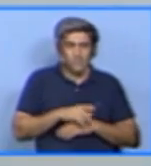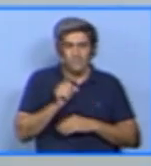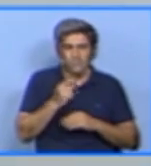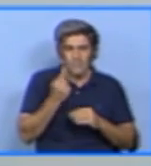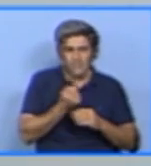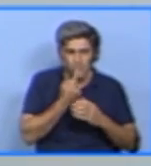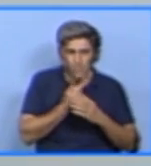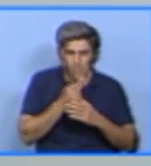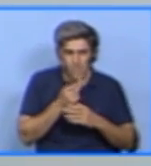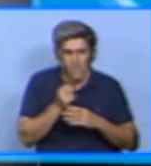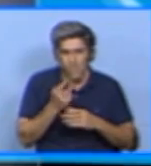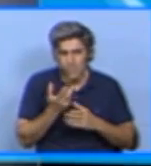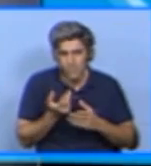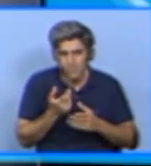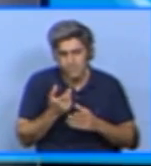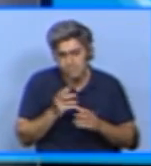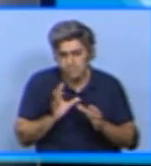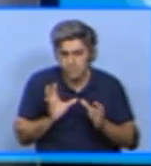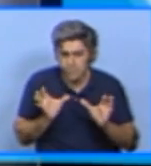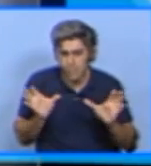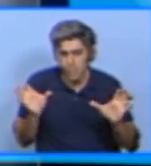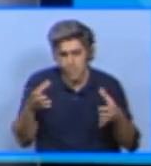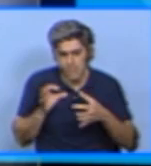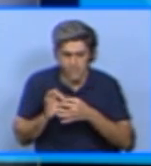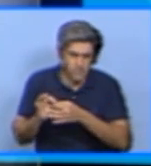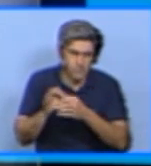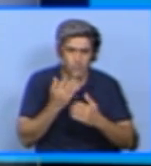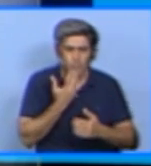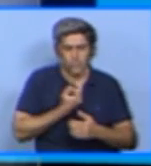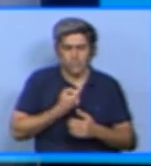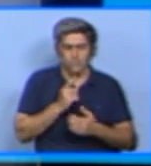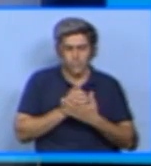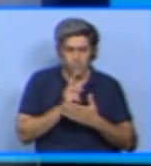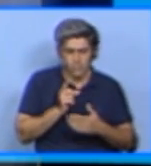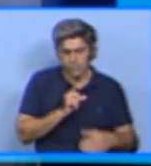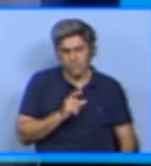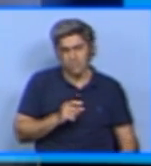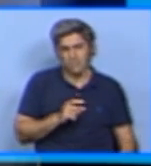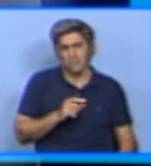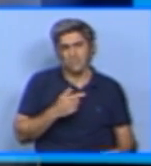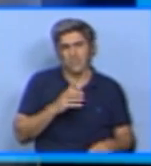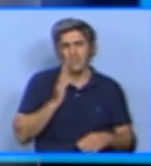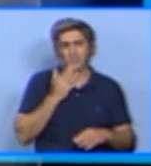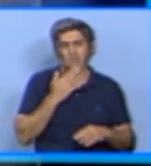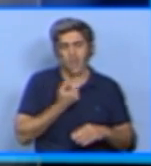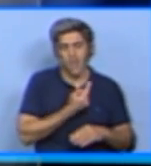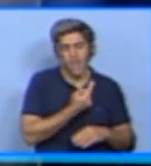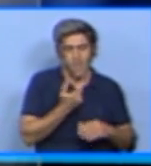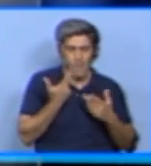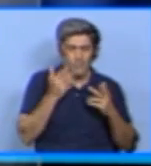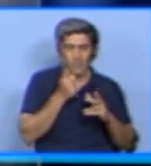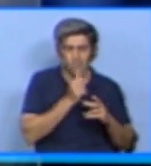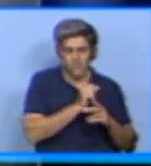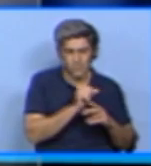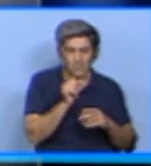individual? É coletivo, é comunitário, porque ninguém é sozinho. Mas resulta da determinação e da liberdade de cada um?